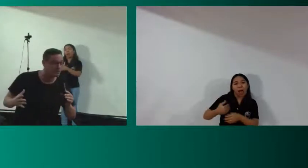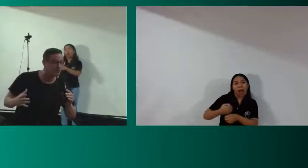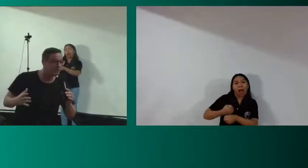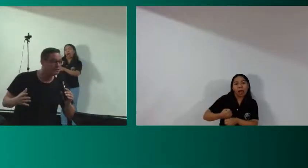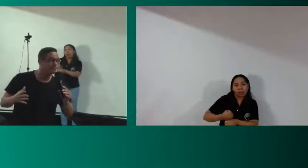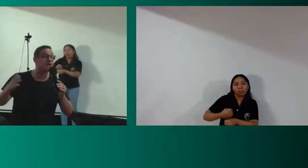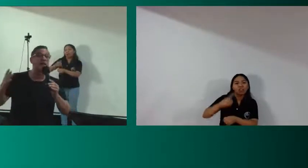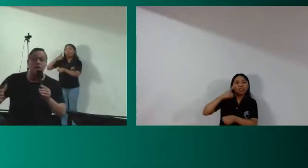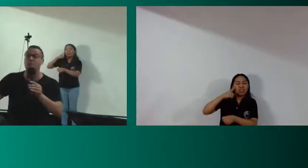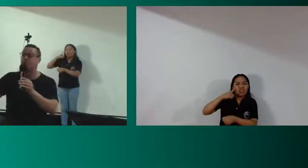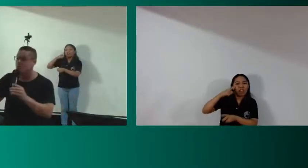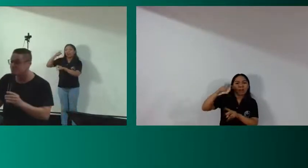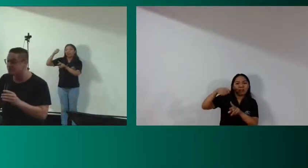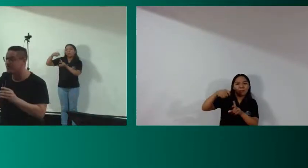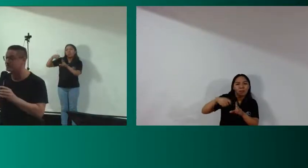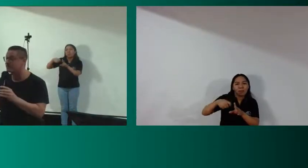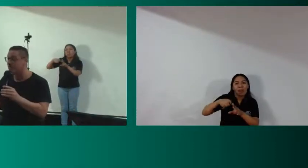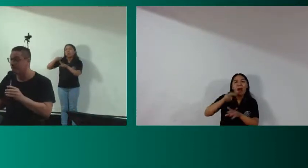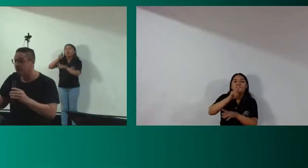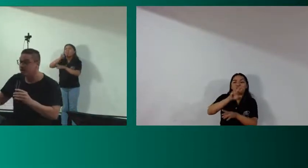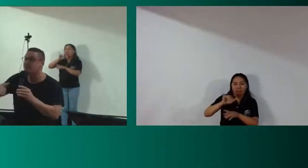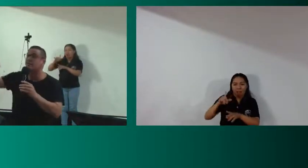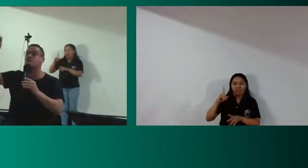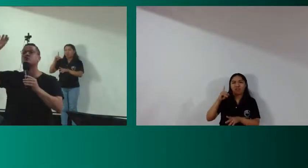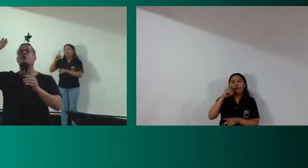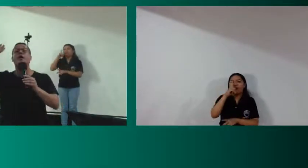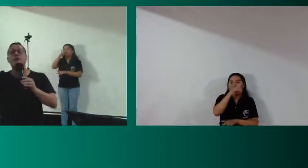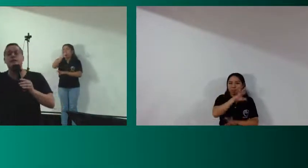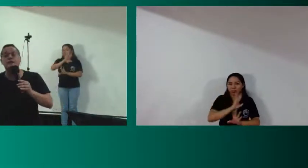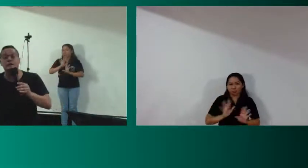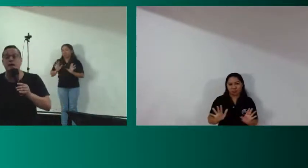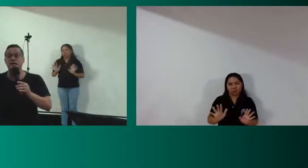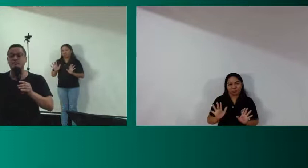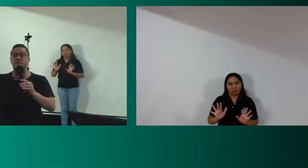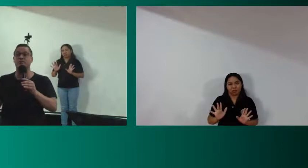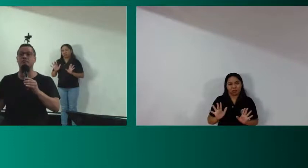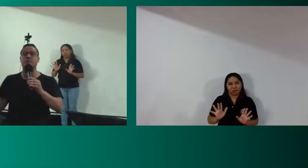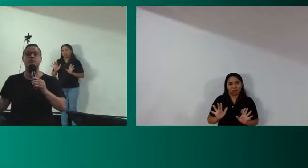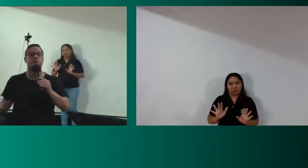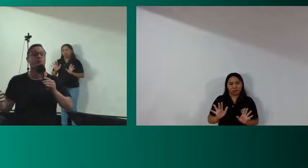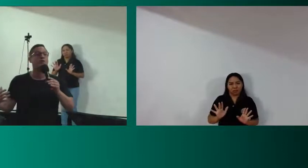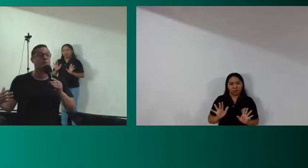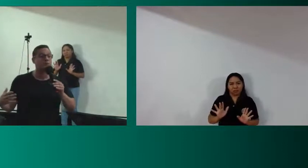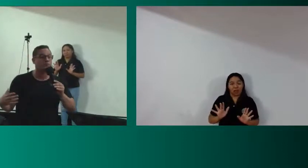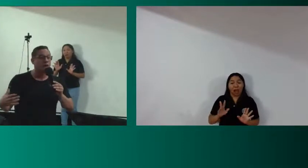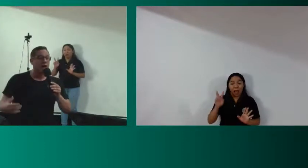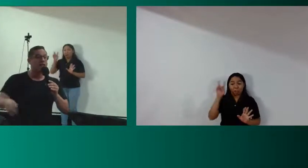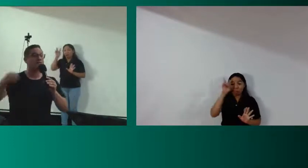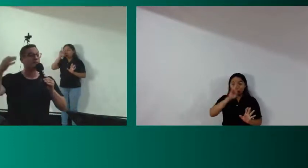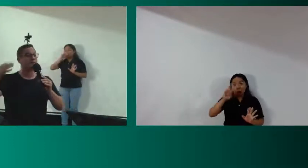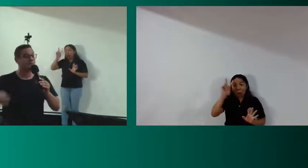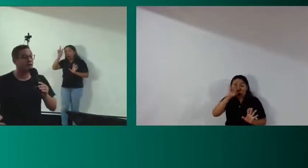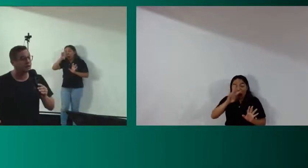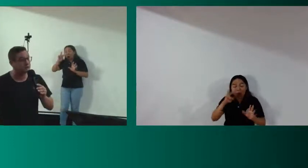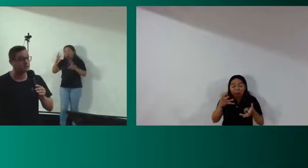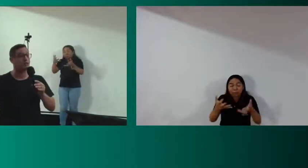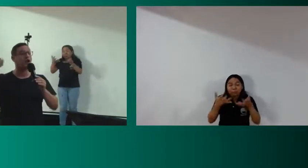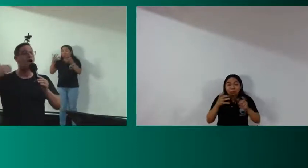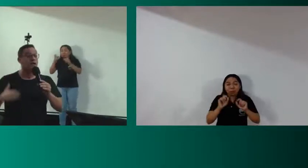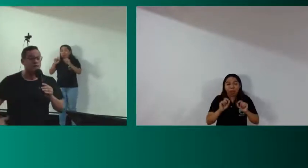anos serão muito difíceis quis a história que caísse sobre os nossos ombros a